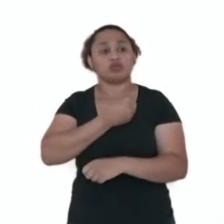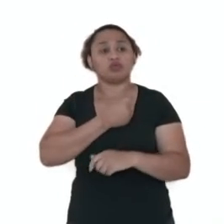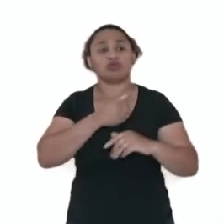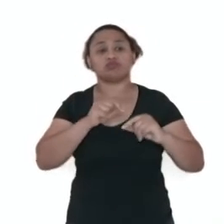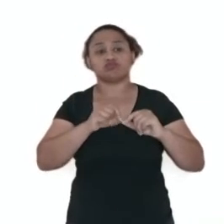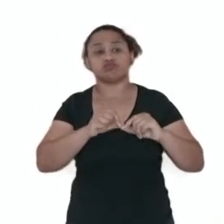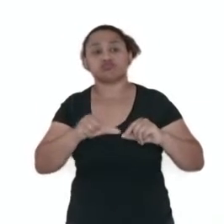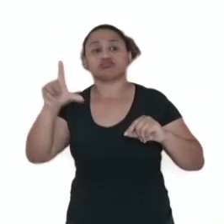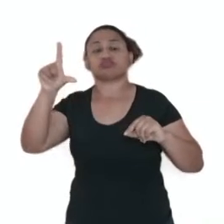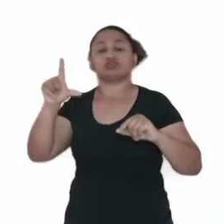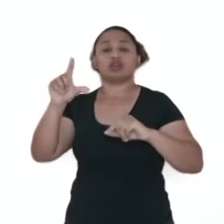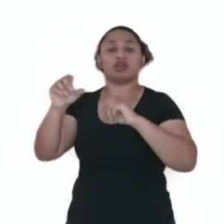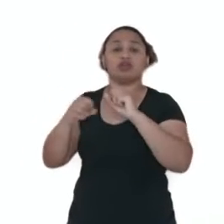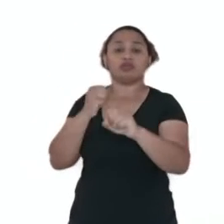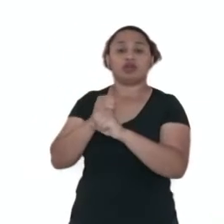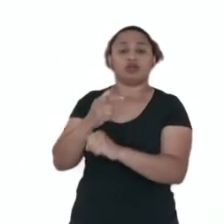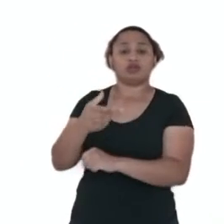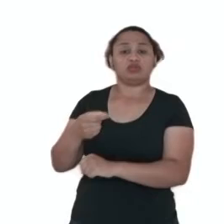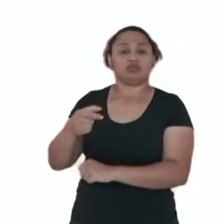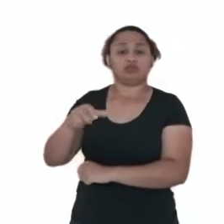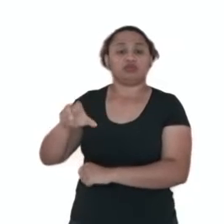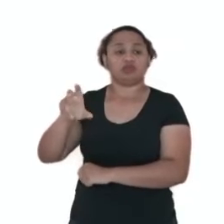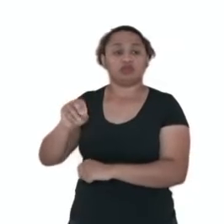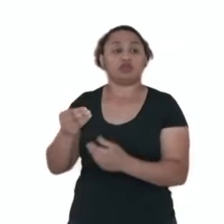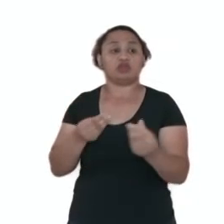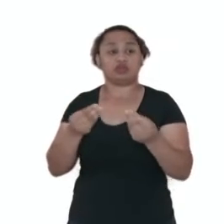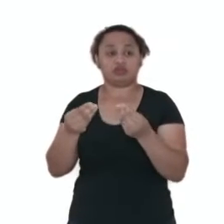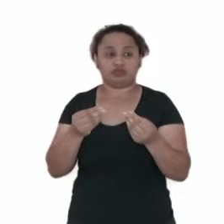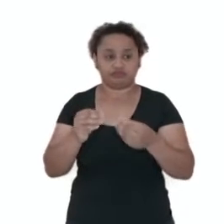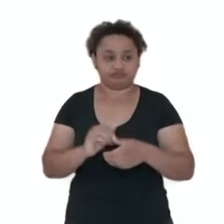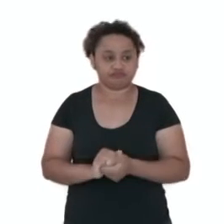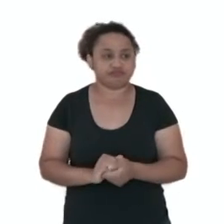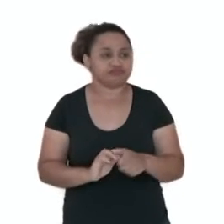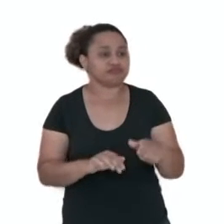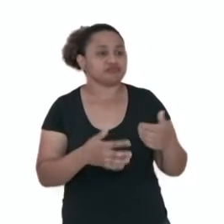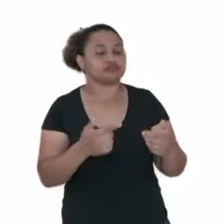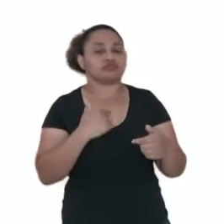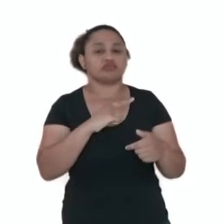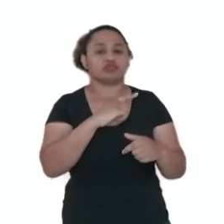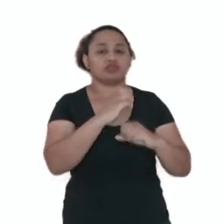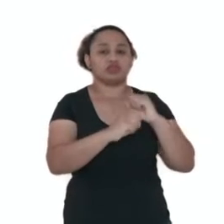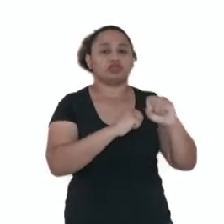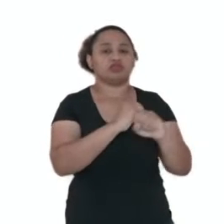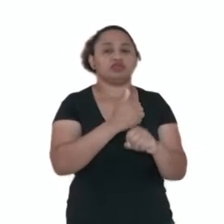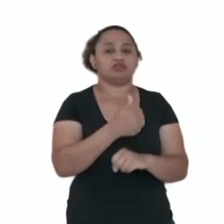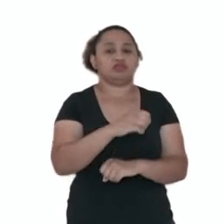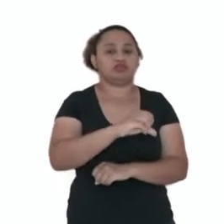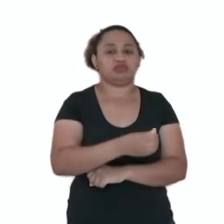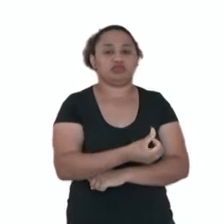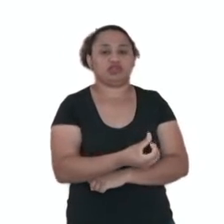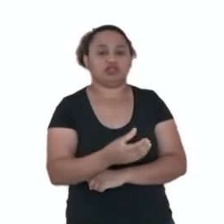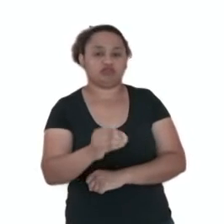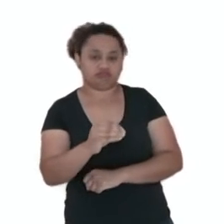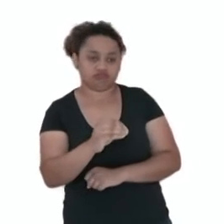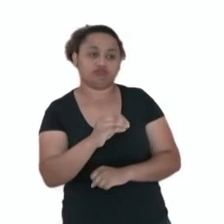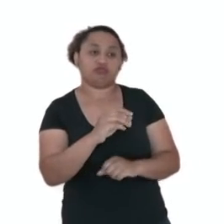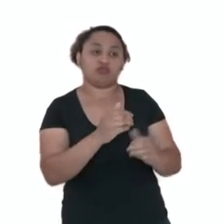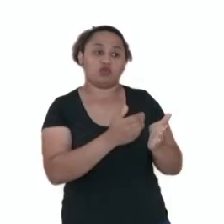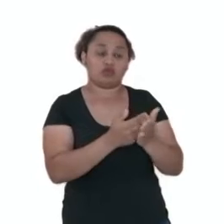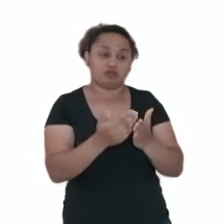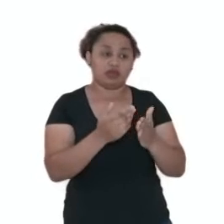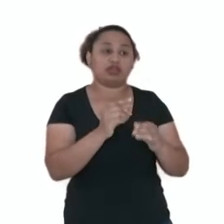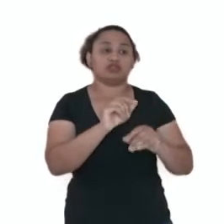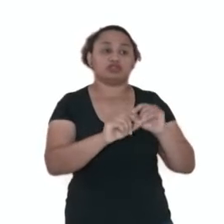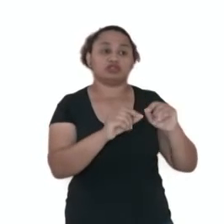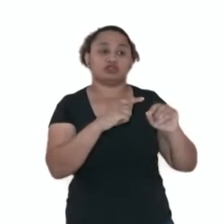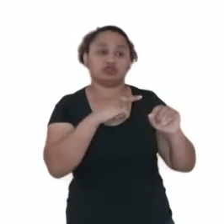qual a previsão para o ano de 2050. Então, a gente pega aqui primeiramente, tá, gente? Aqui em 1960, né, essa